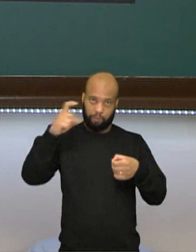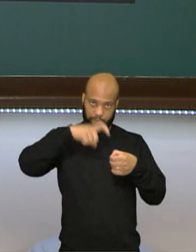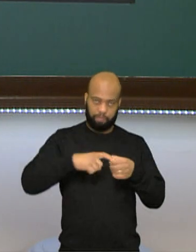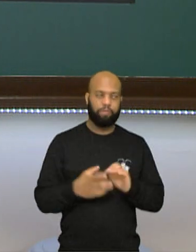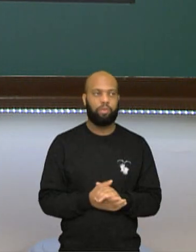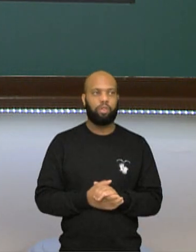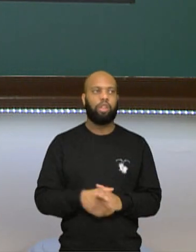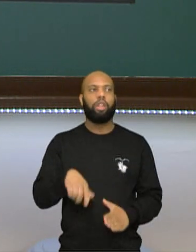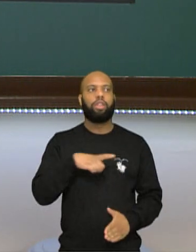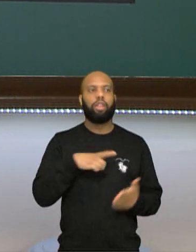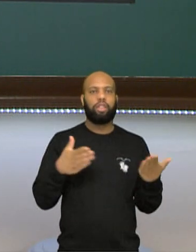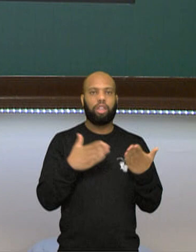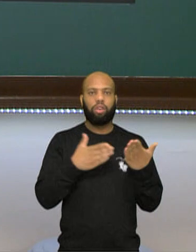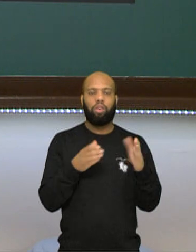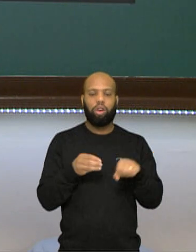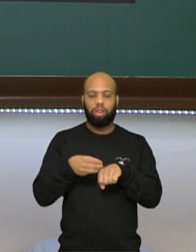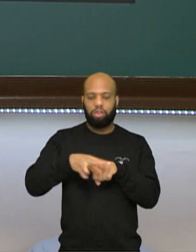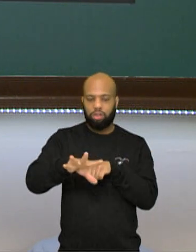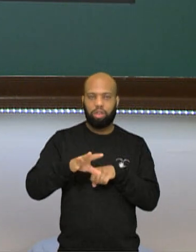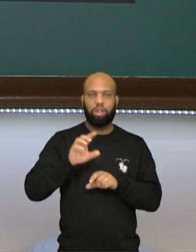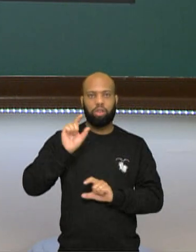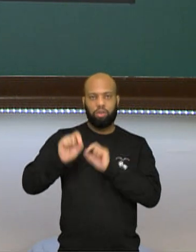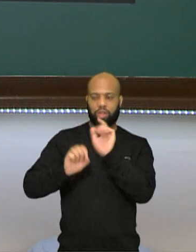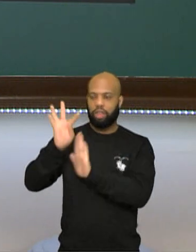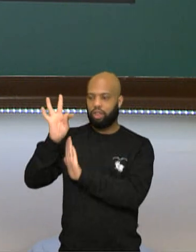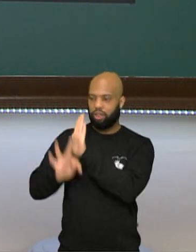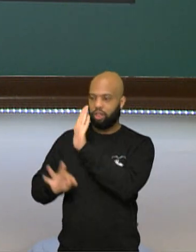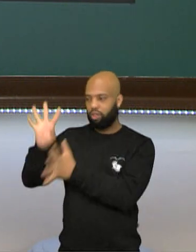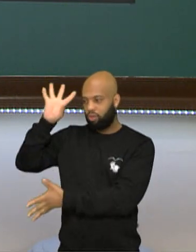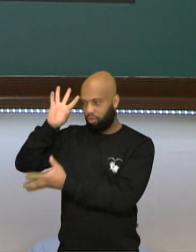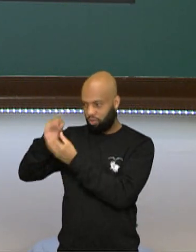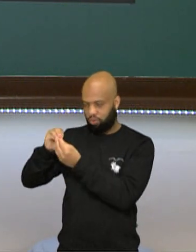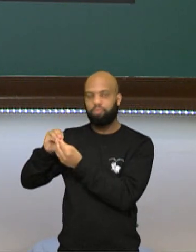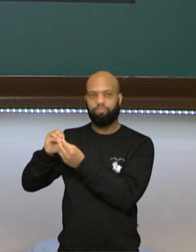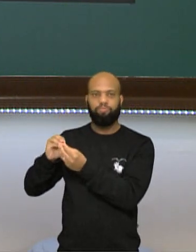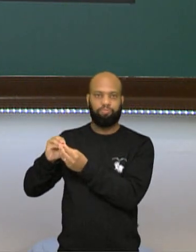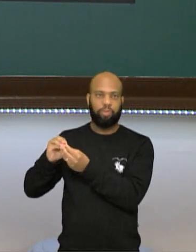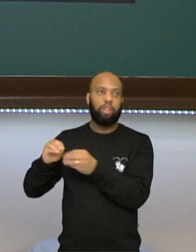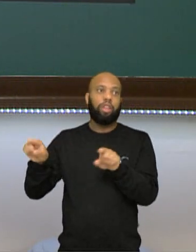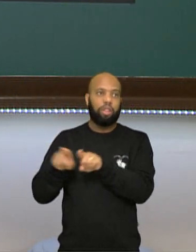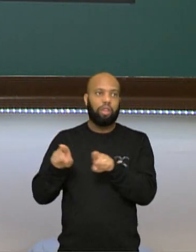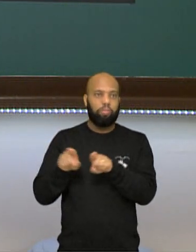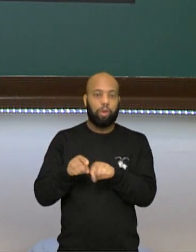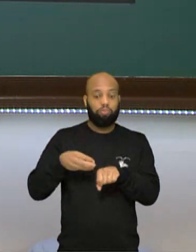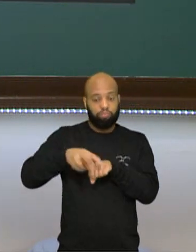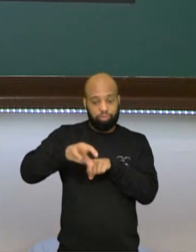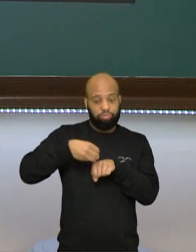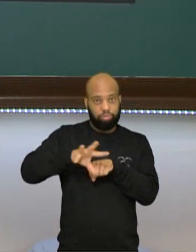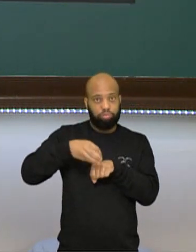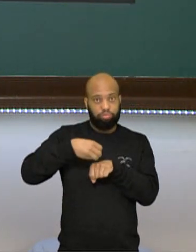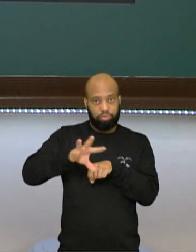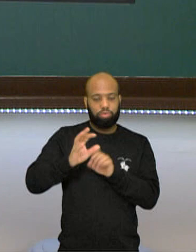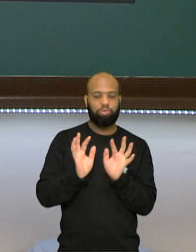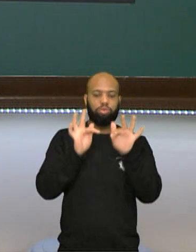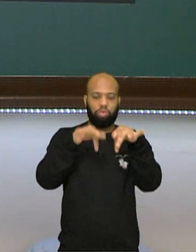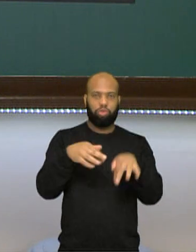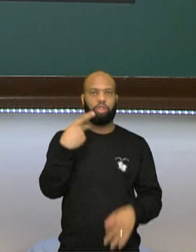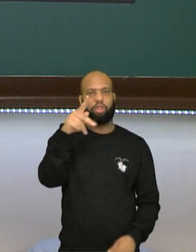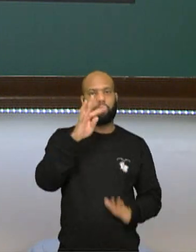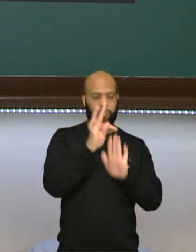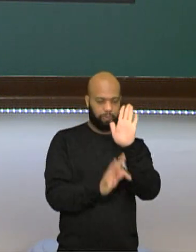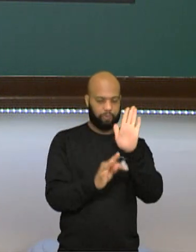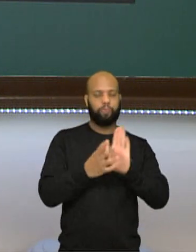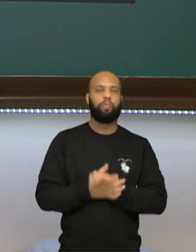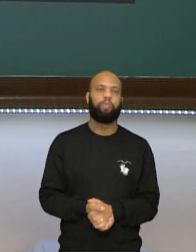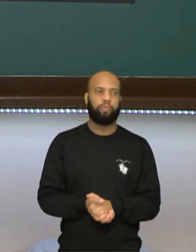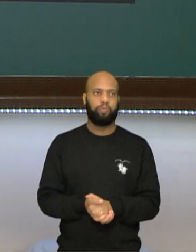voltamos, temos uma sugestão de conclusão, de retomada da tese e também de sugestões para finalizar esse